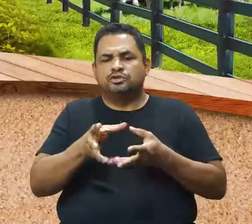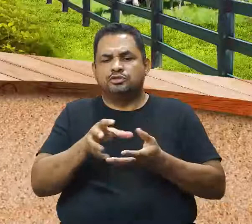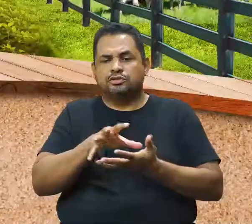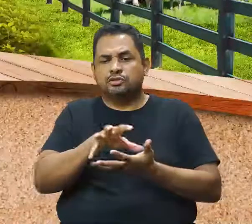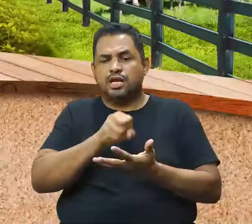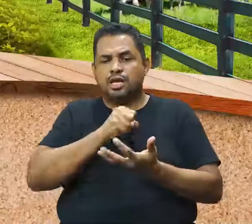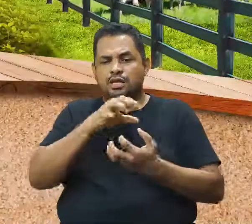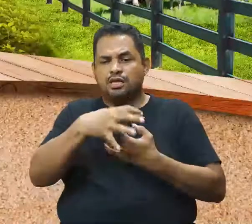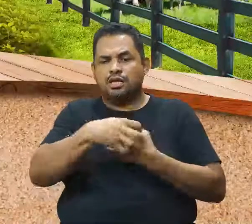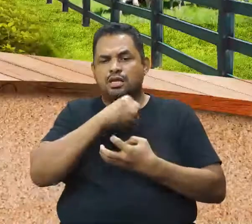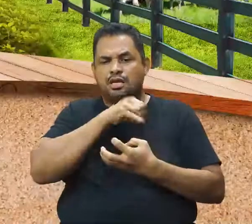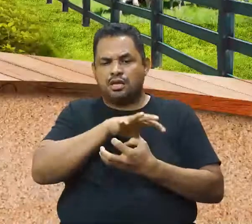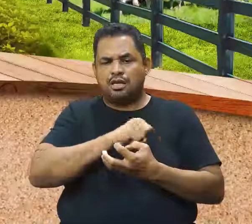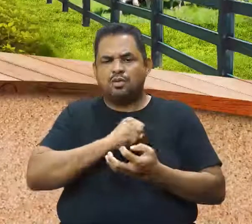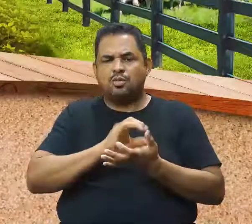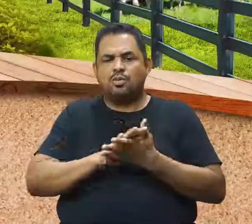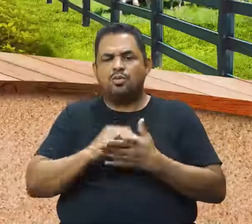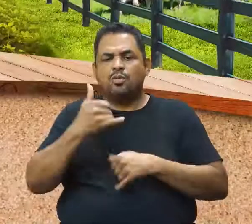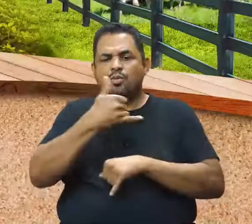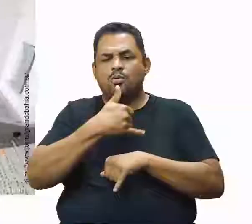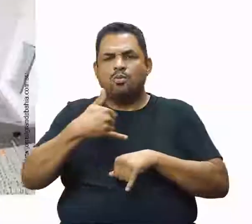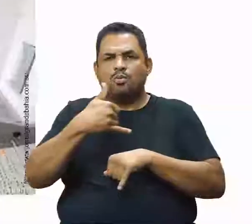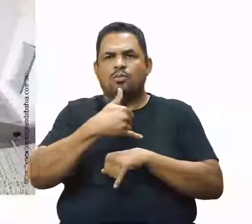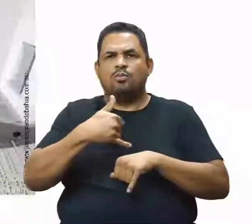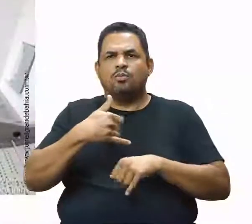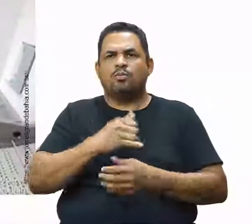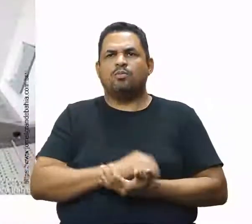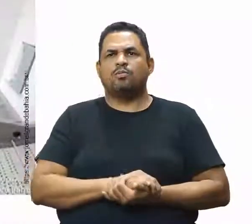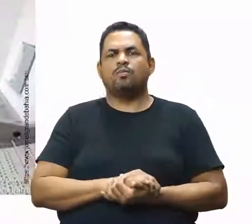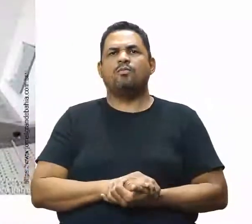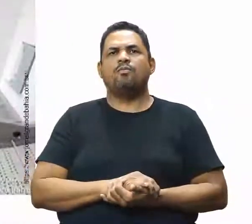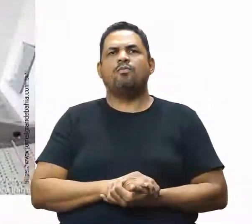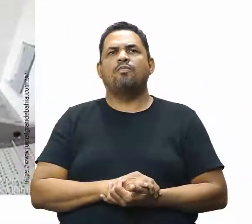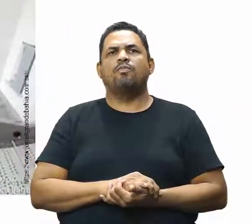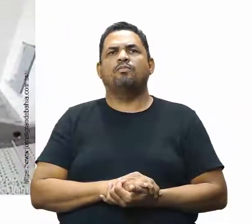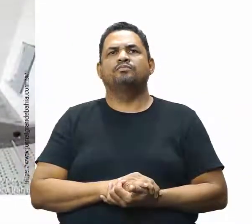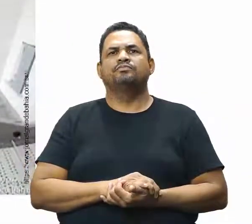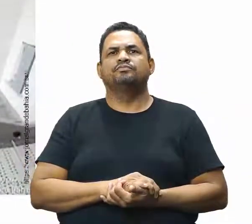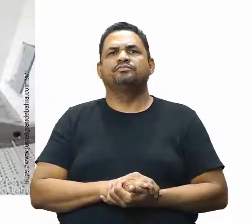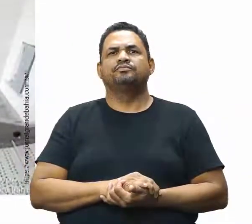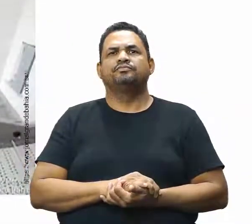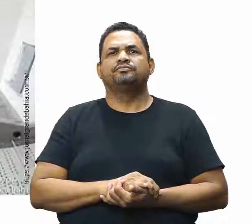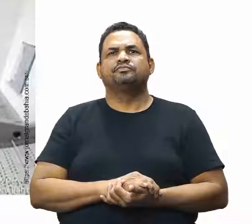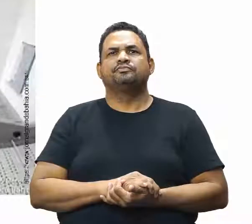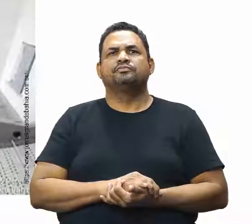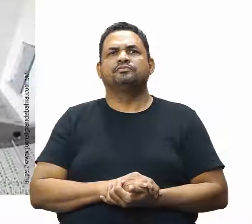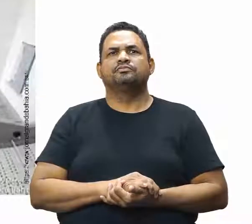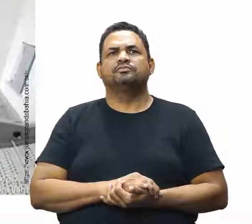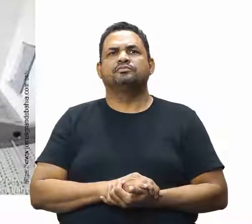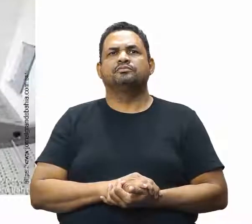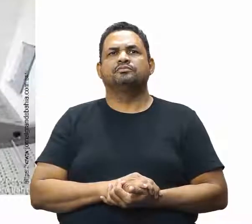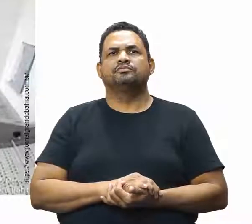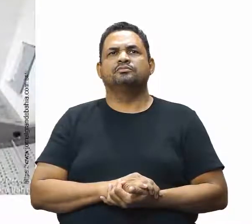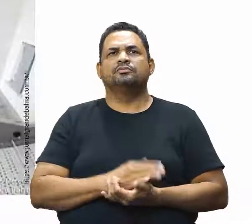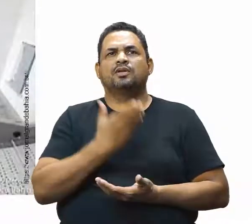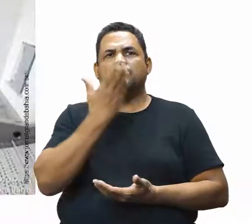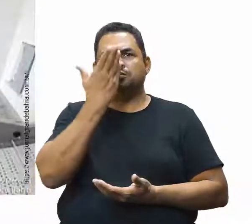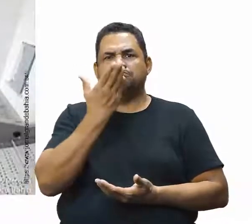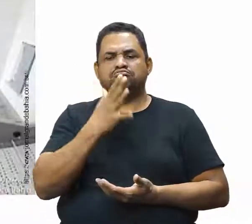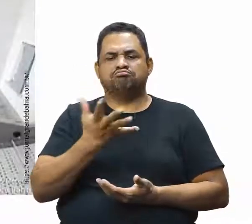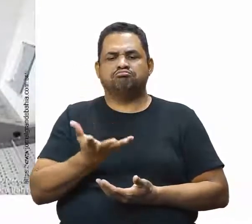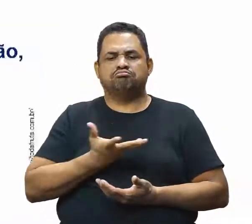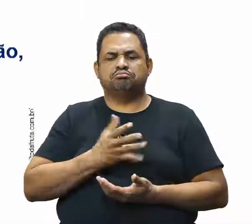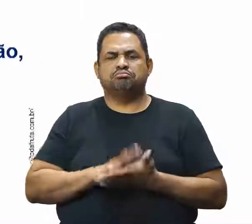vamos ver isso mais tarde, tá bom? Na tela, meu diretor! Hoje se eu quisesse ficar só nesse slide